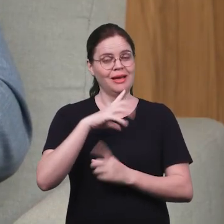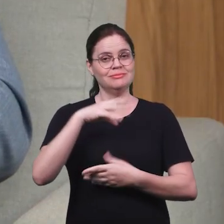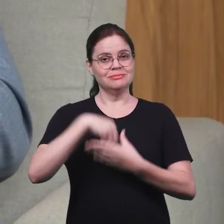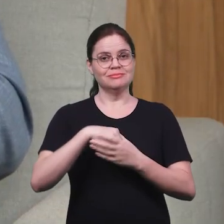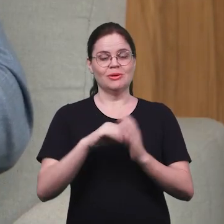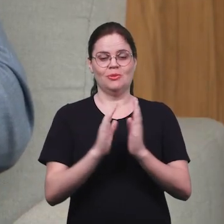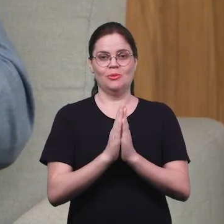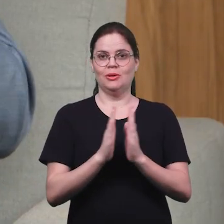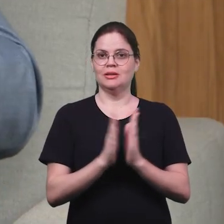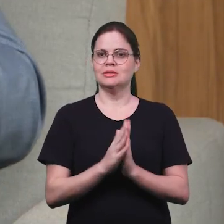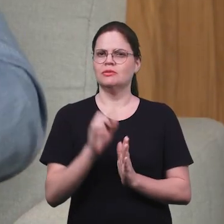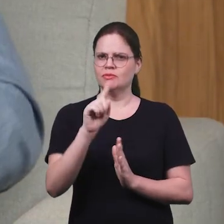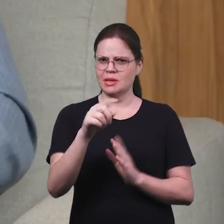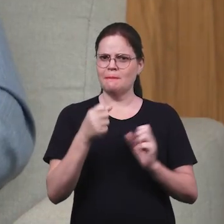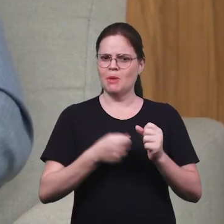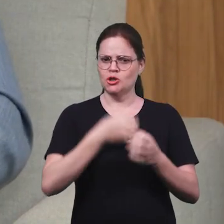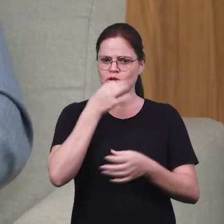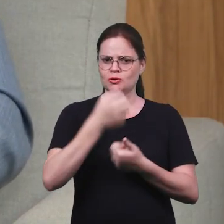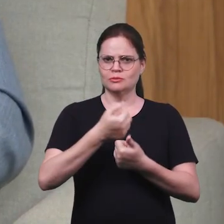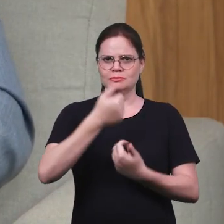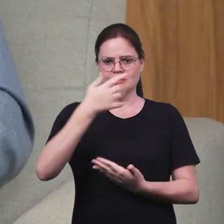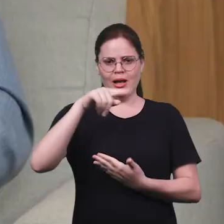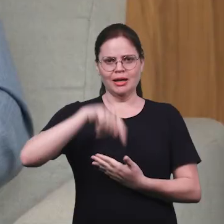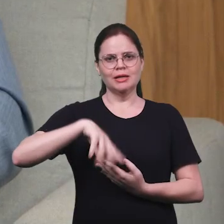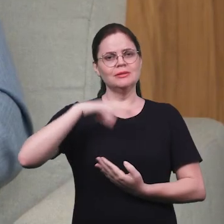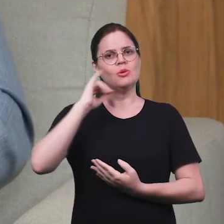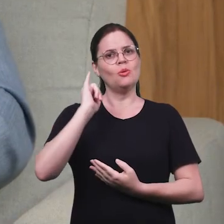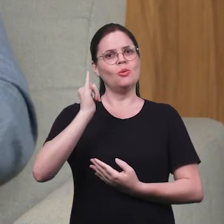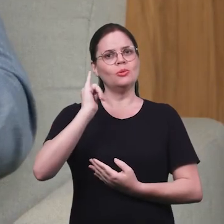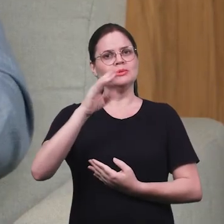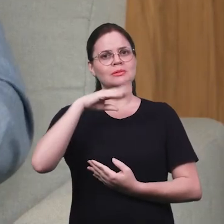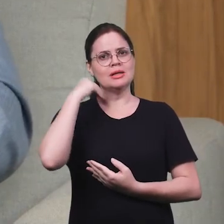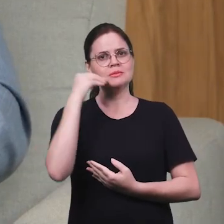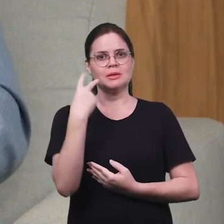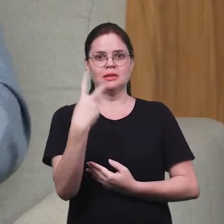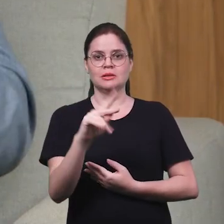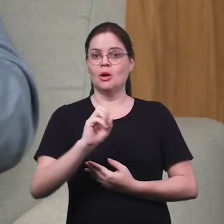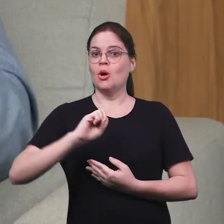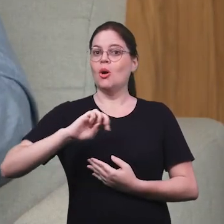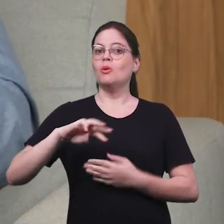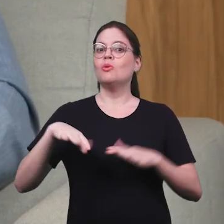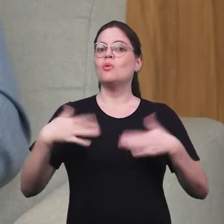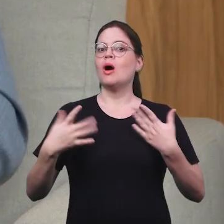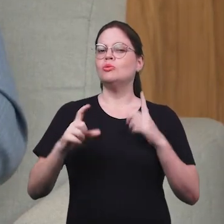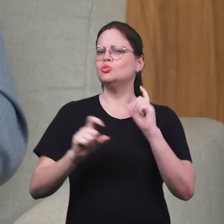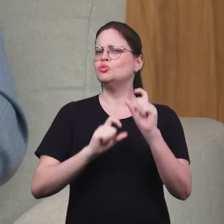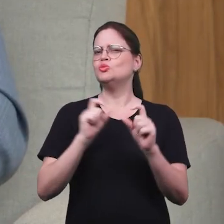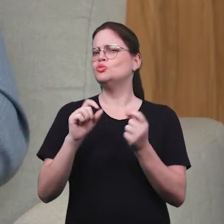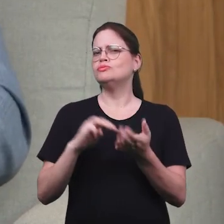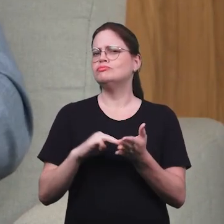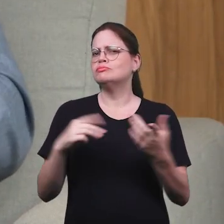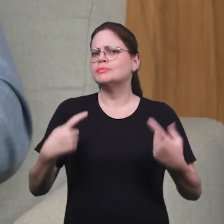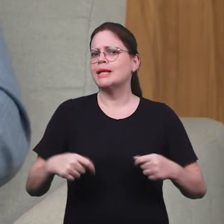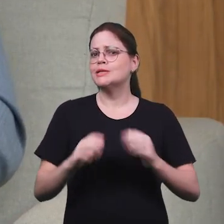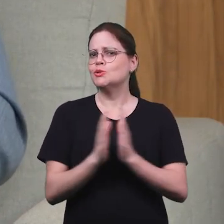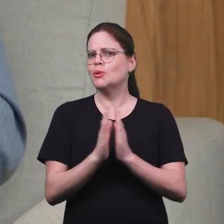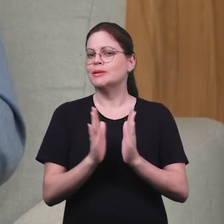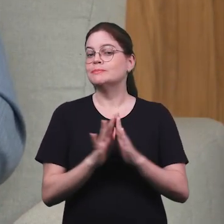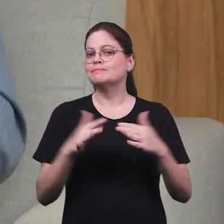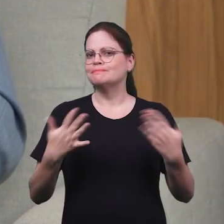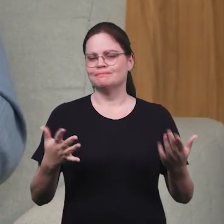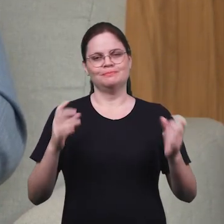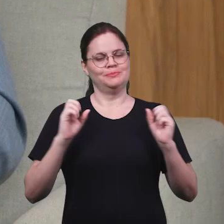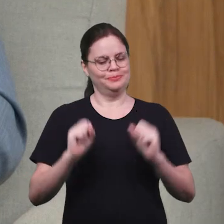neste vídeo, pode contar a sua experiência de oração, pode ali colocar um motivo de oração que você está precisando, não deixe de